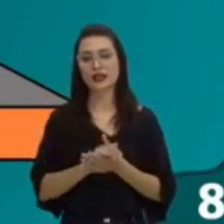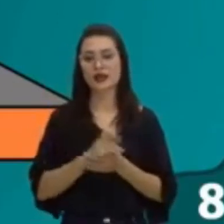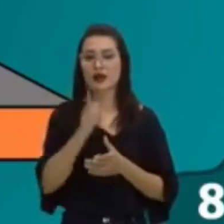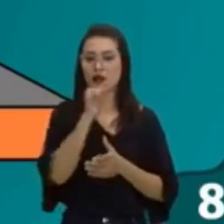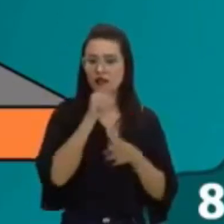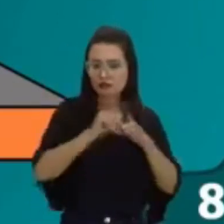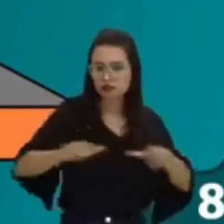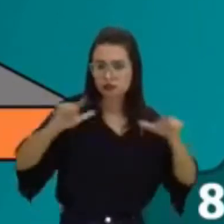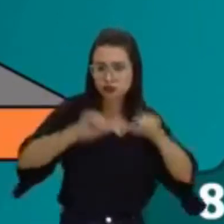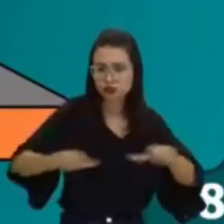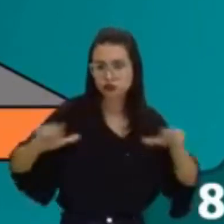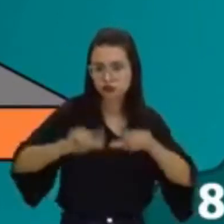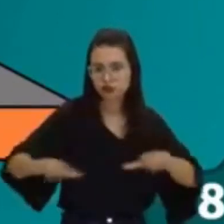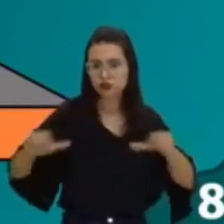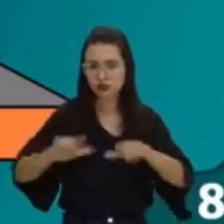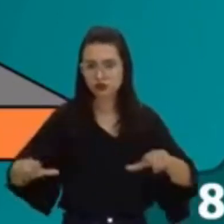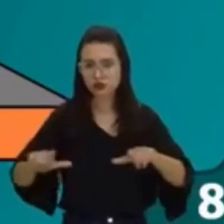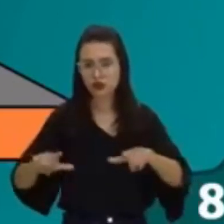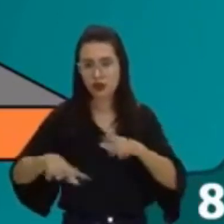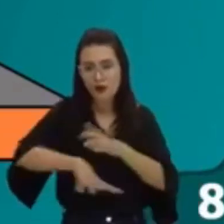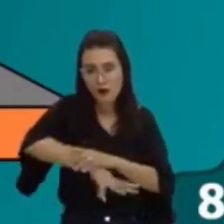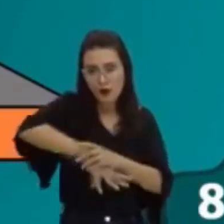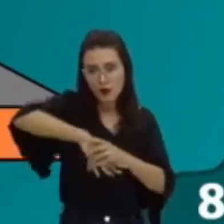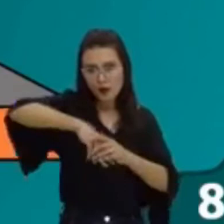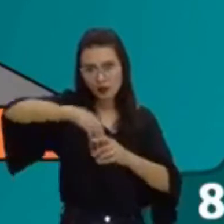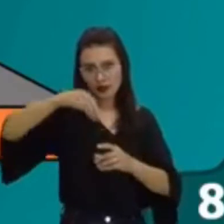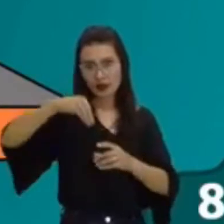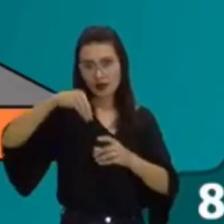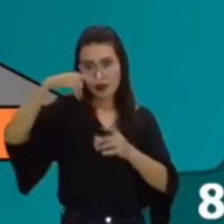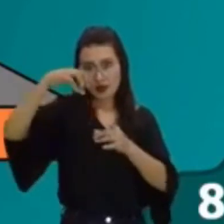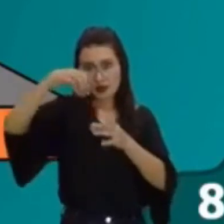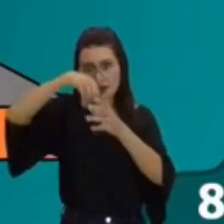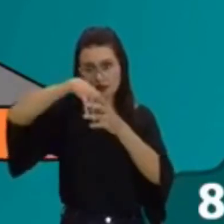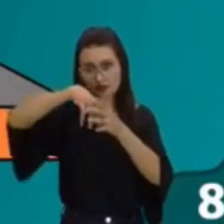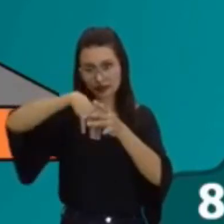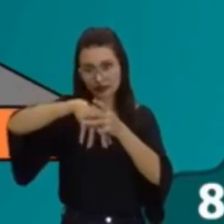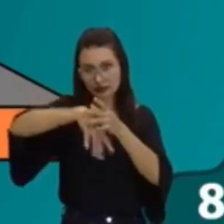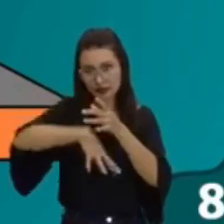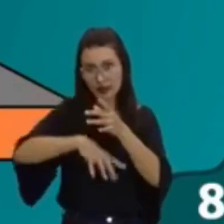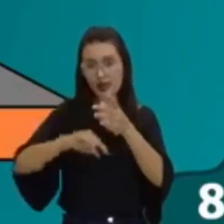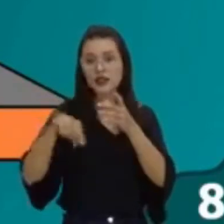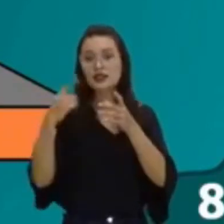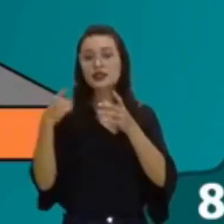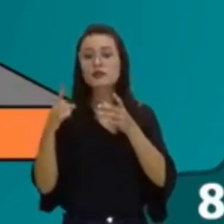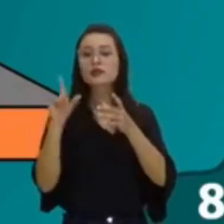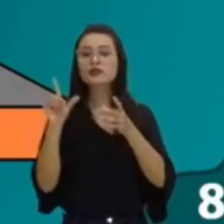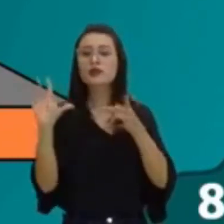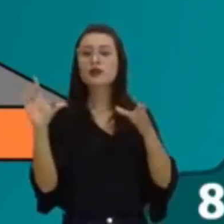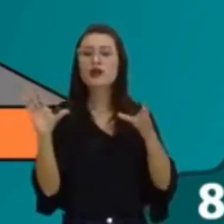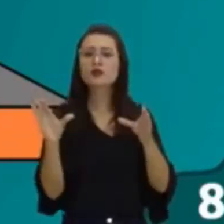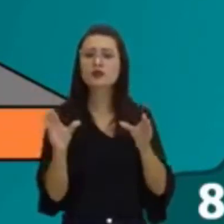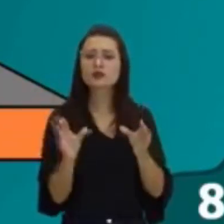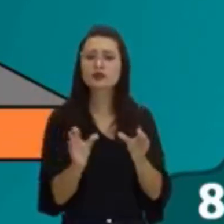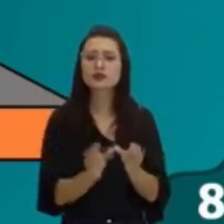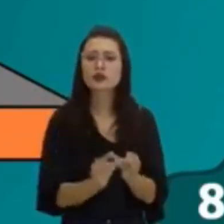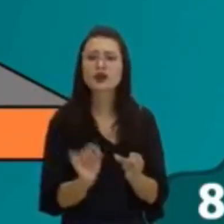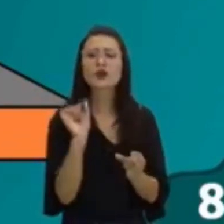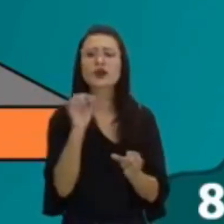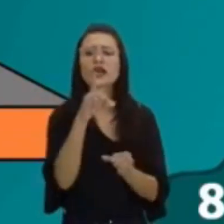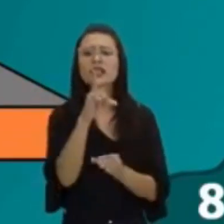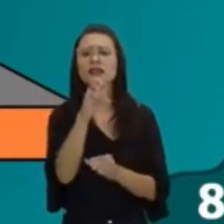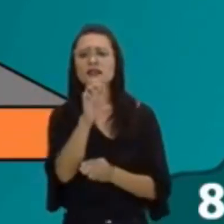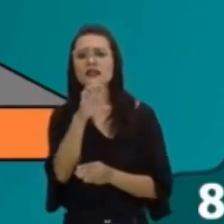uma parte do minério, cai, e com o tempo ele vai se decantar. O que é